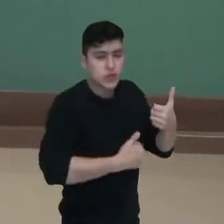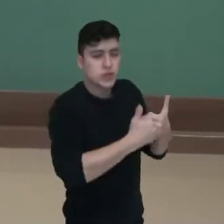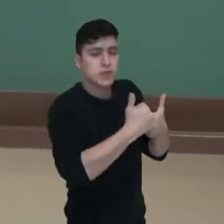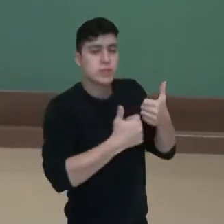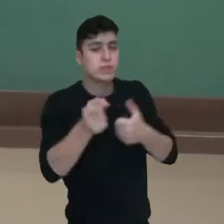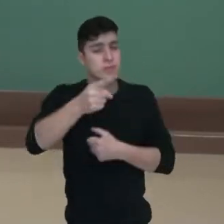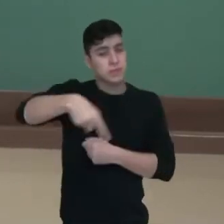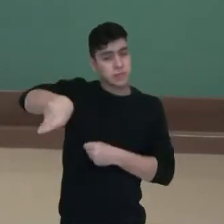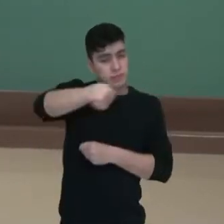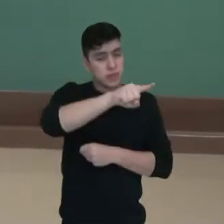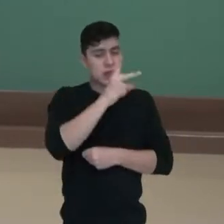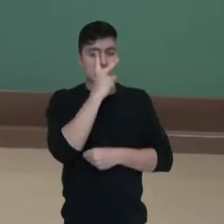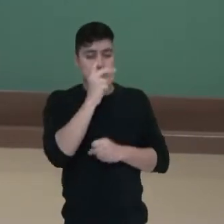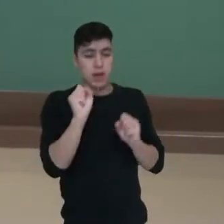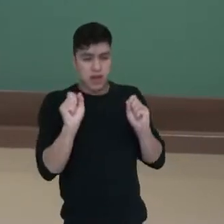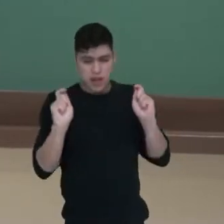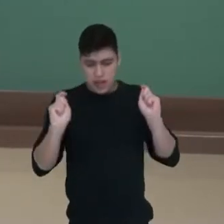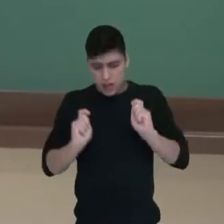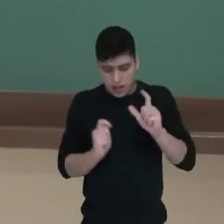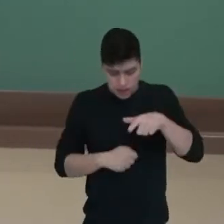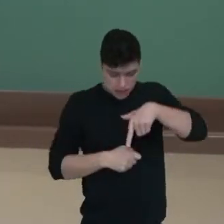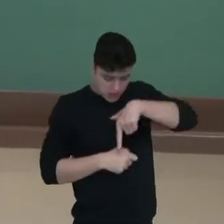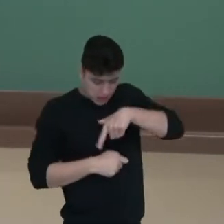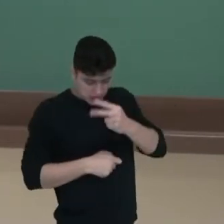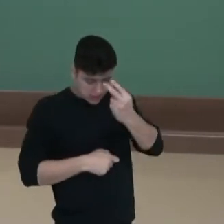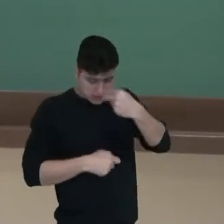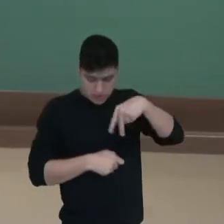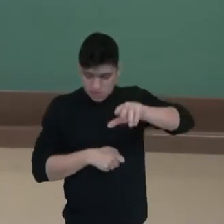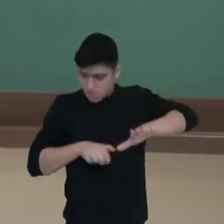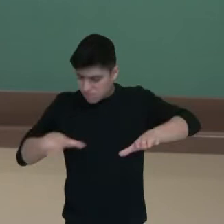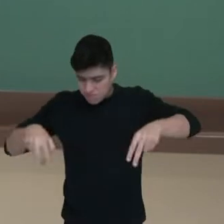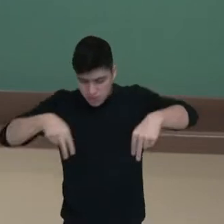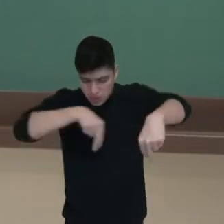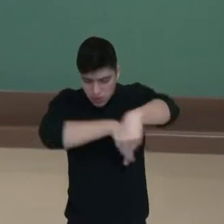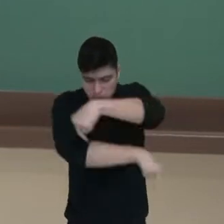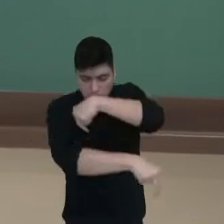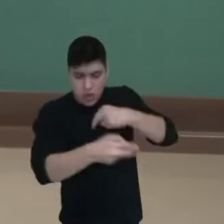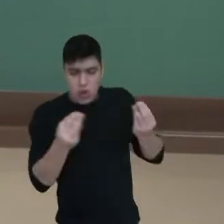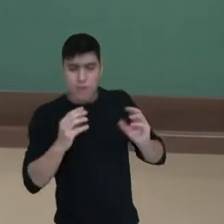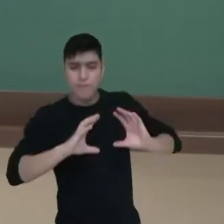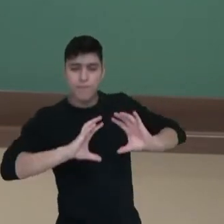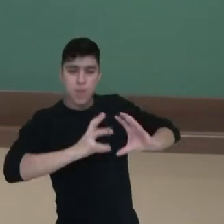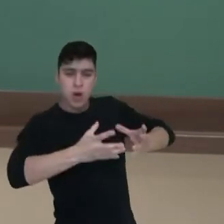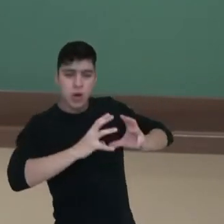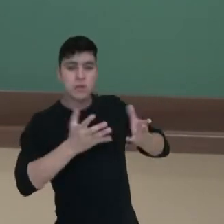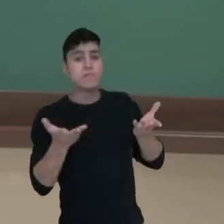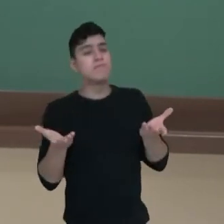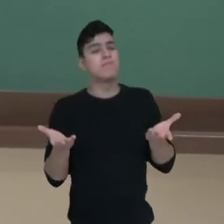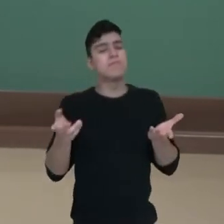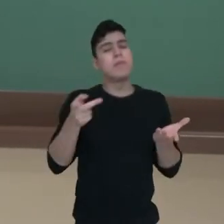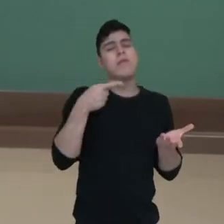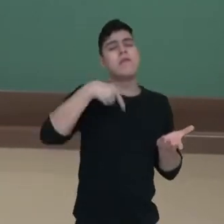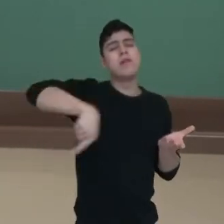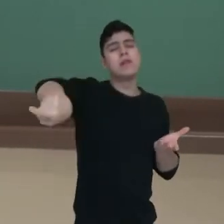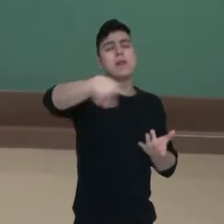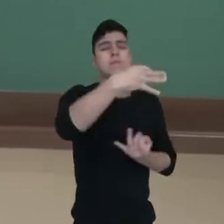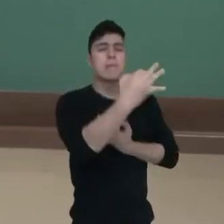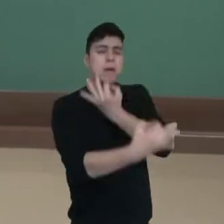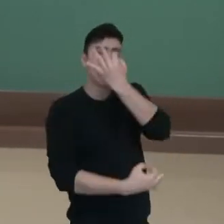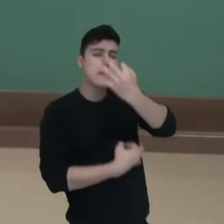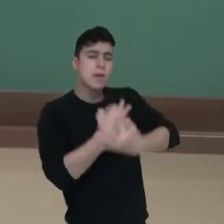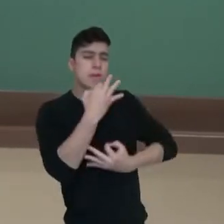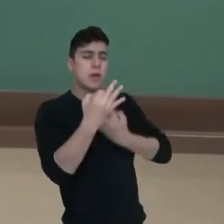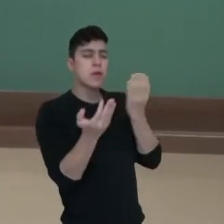elas iam conseguir se orientar ali, localizar a bola? Compartilhe sua opinião com